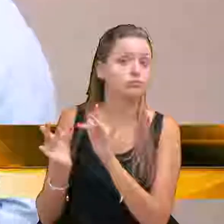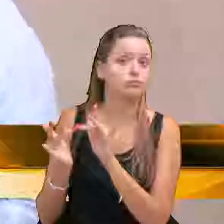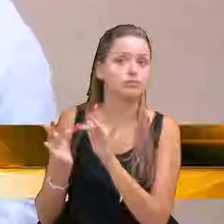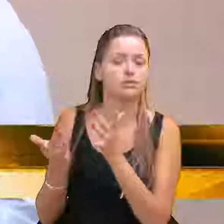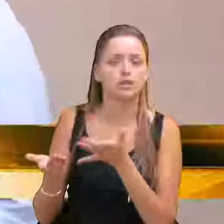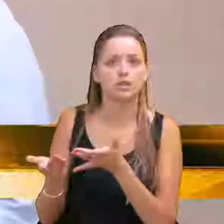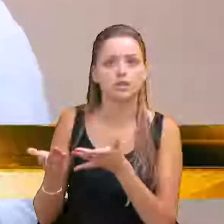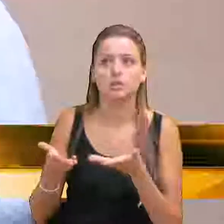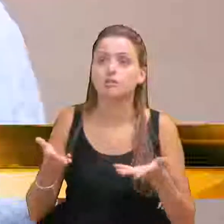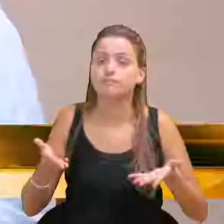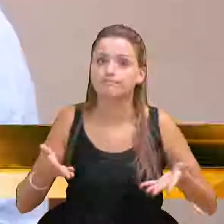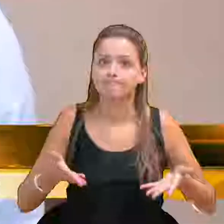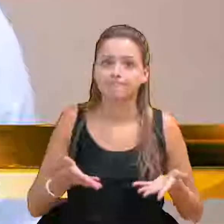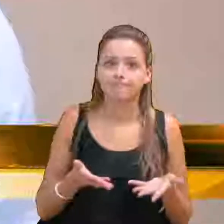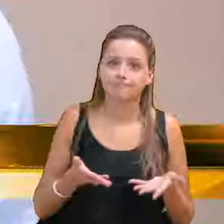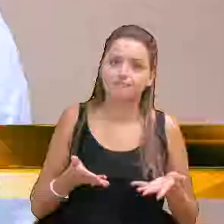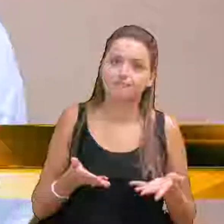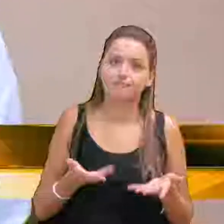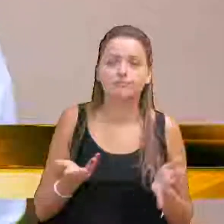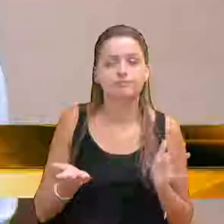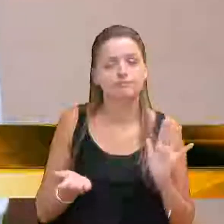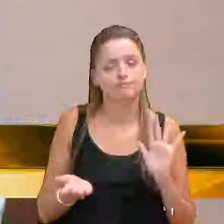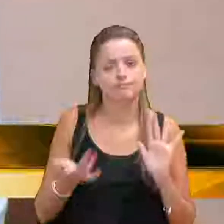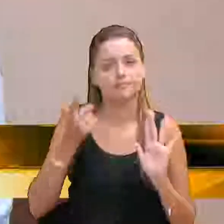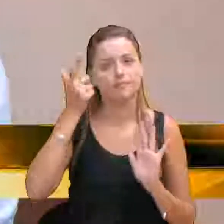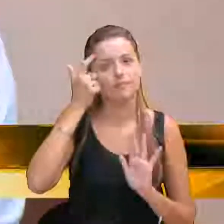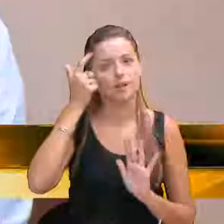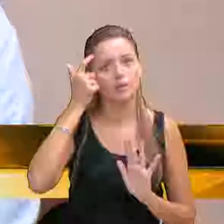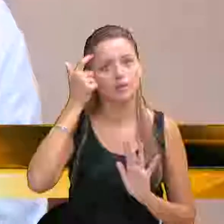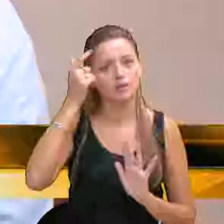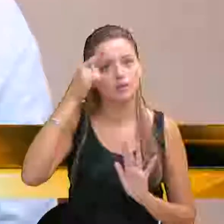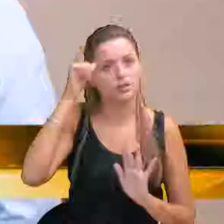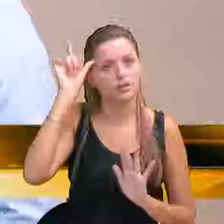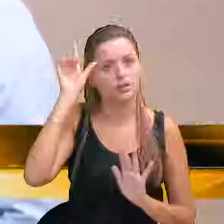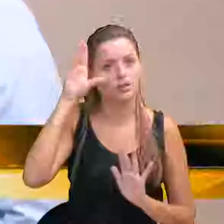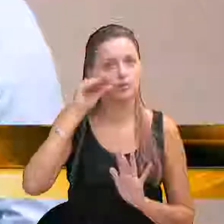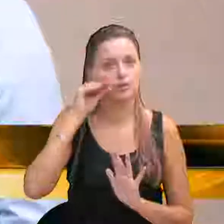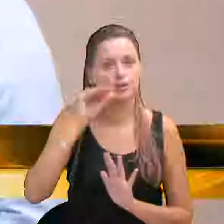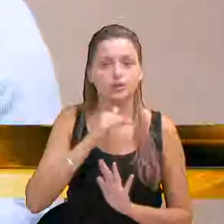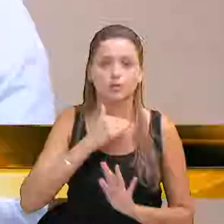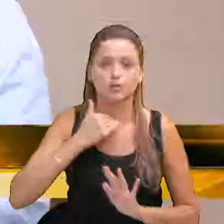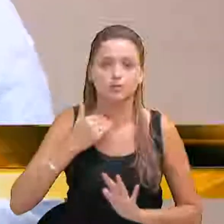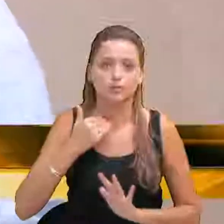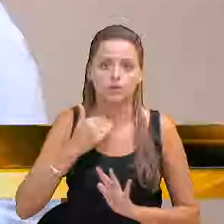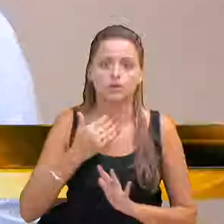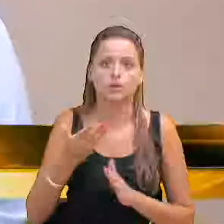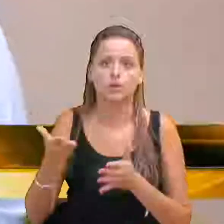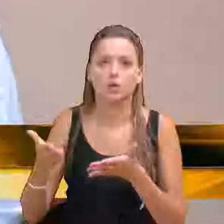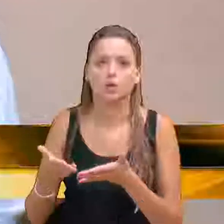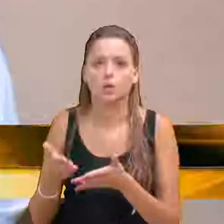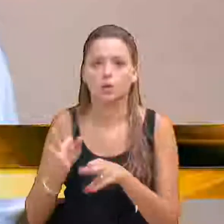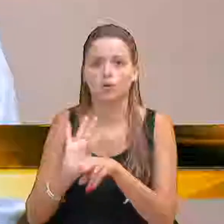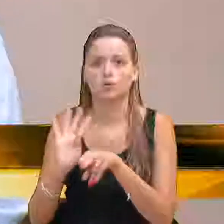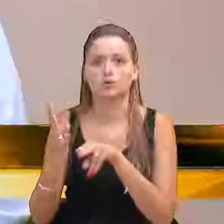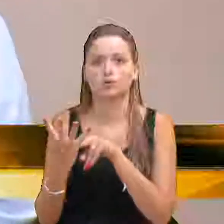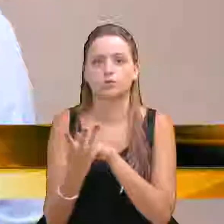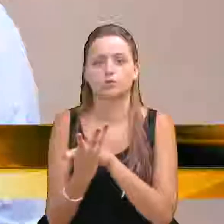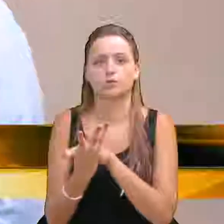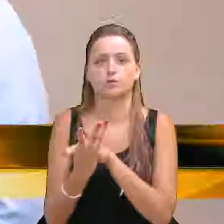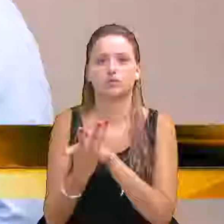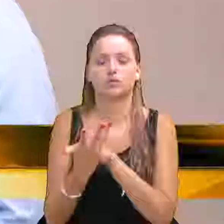né? E agora a gente sabe que na noite de ontem ele acabou falecendo. Então, hoje tarde será o sepultamento, hoje